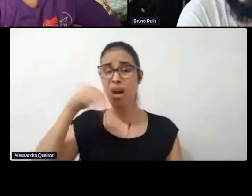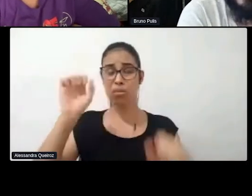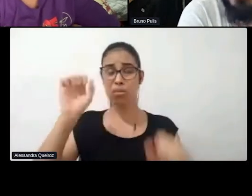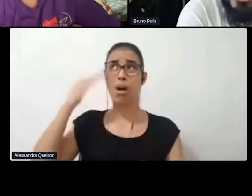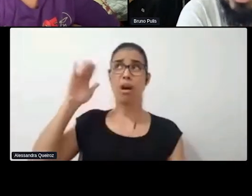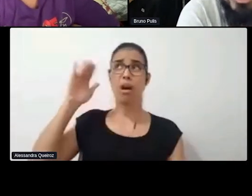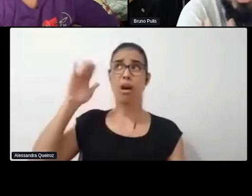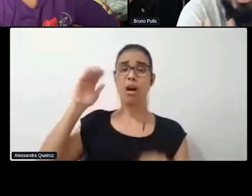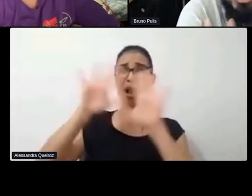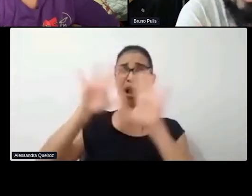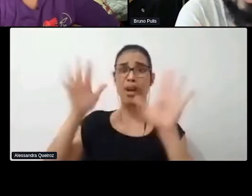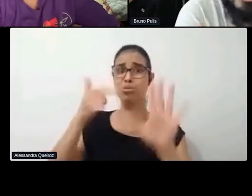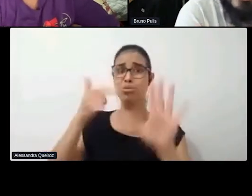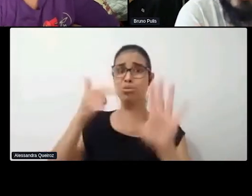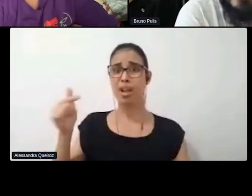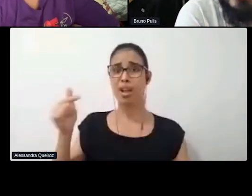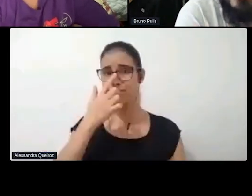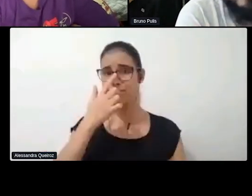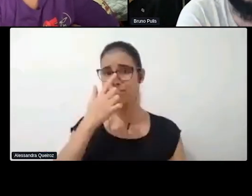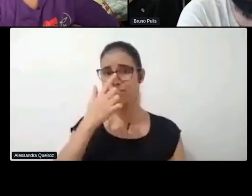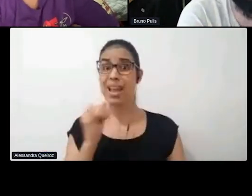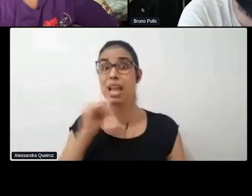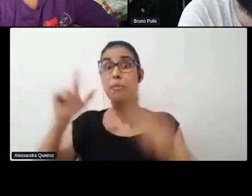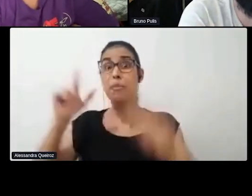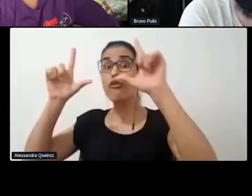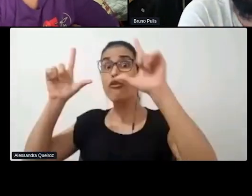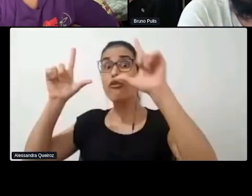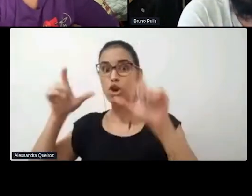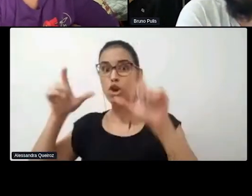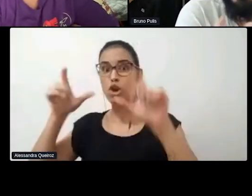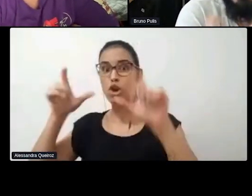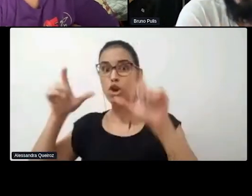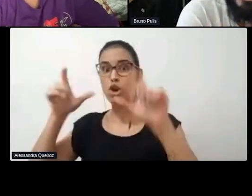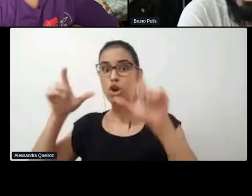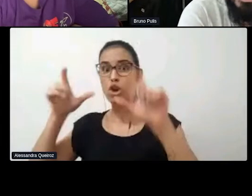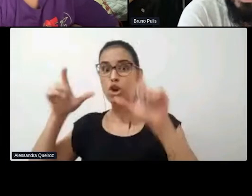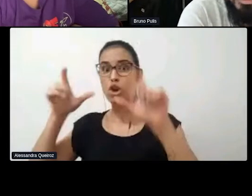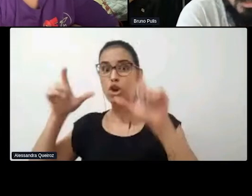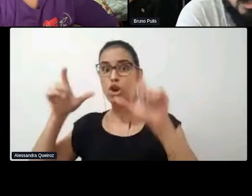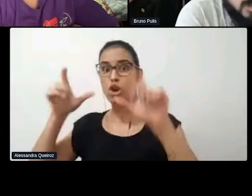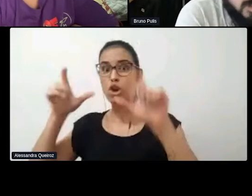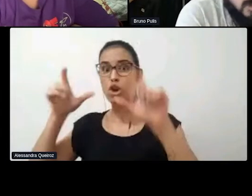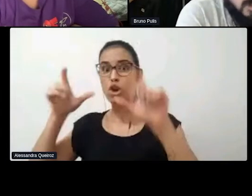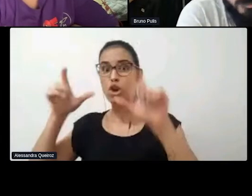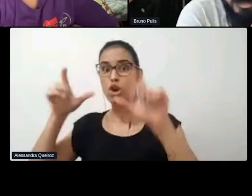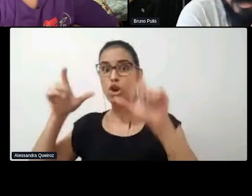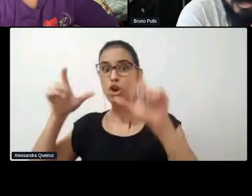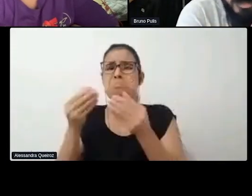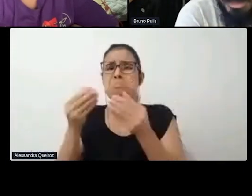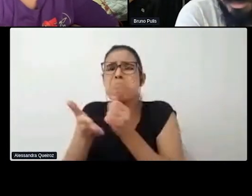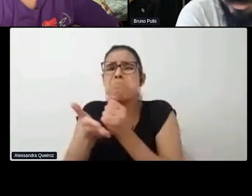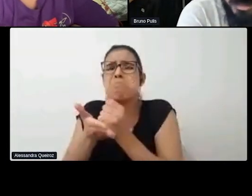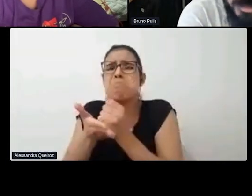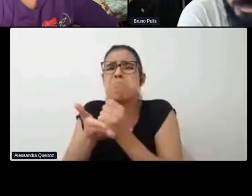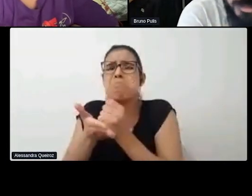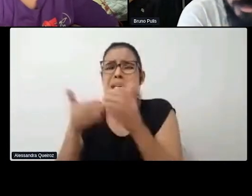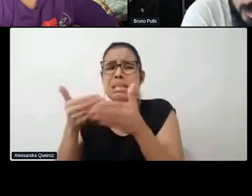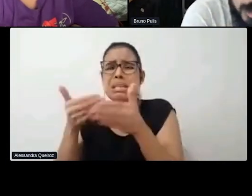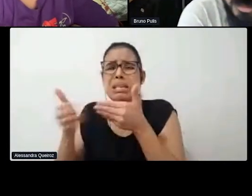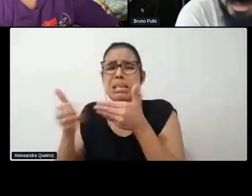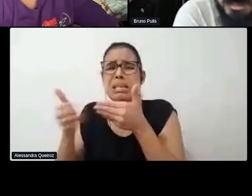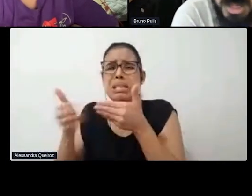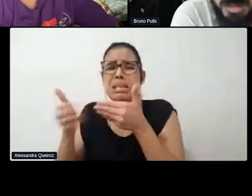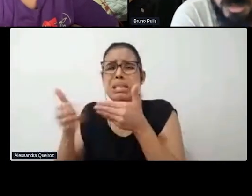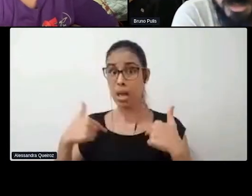do palestrante. Tá, mas eu quero saber características físicas da pessoa. Eu quero saber se ele tá